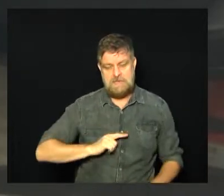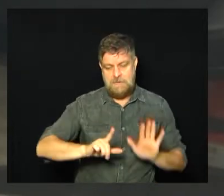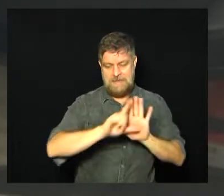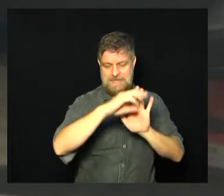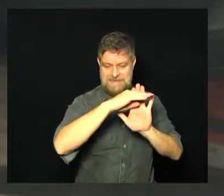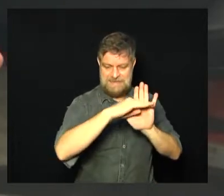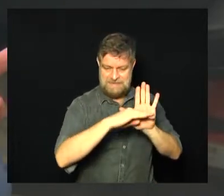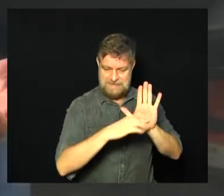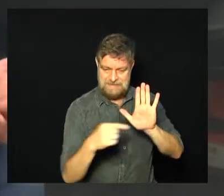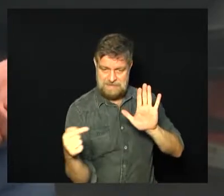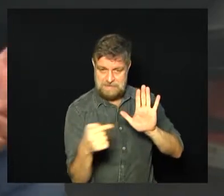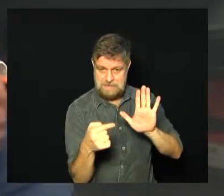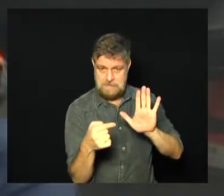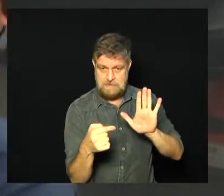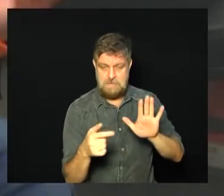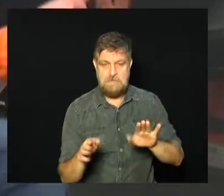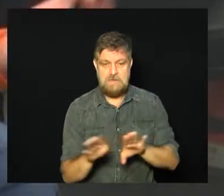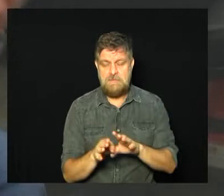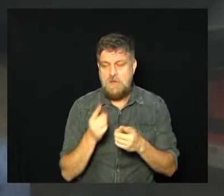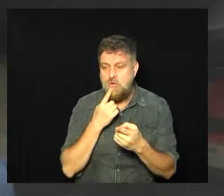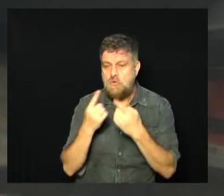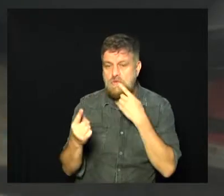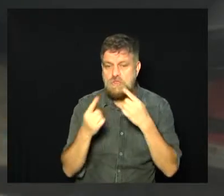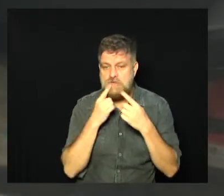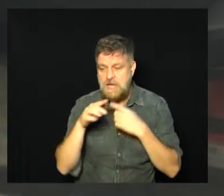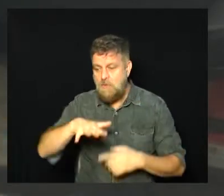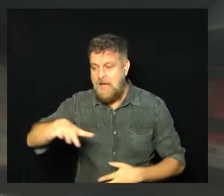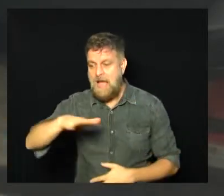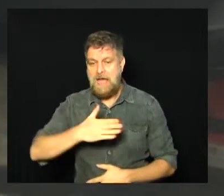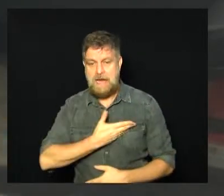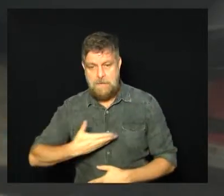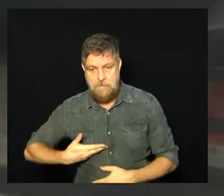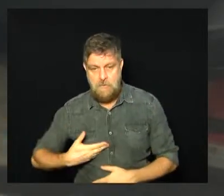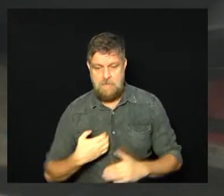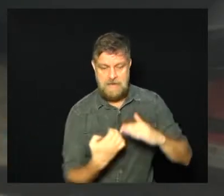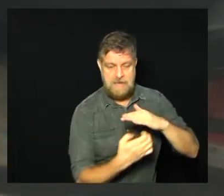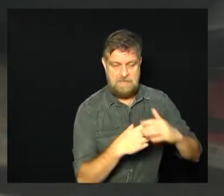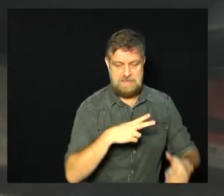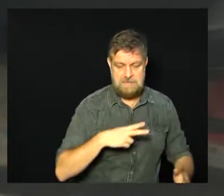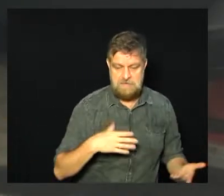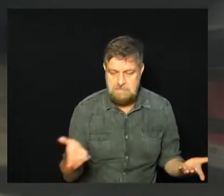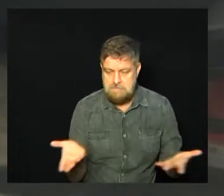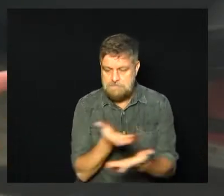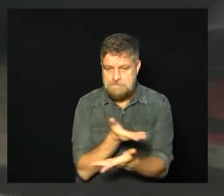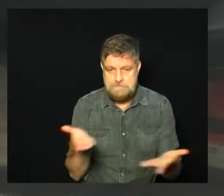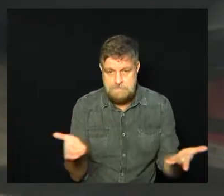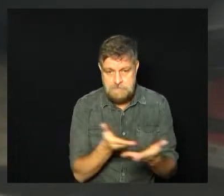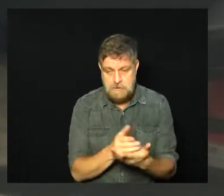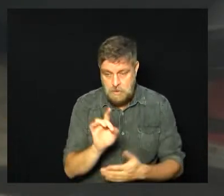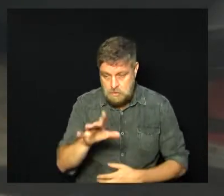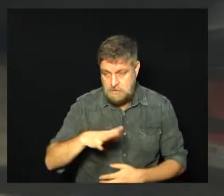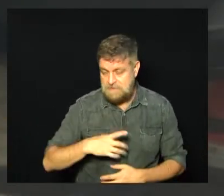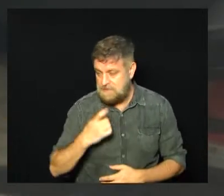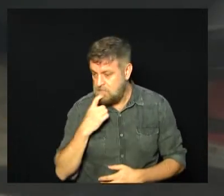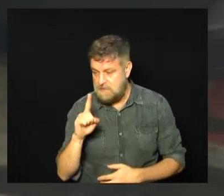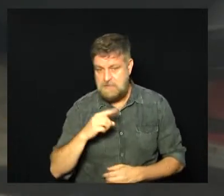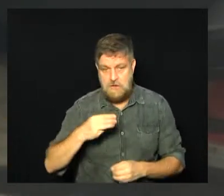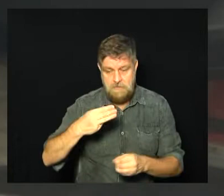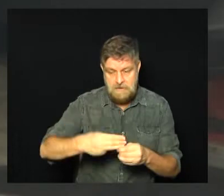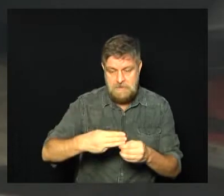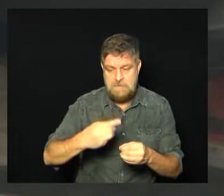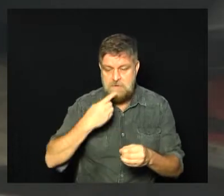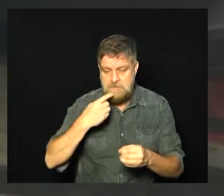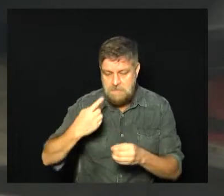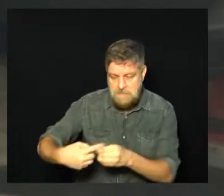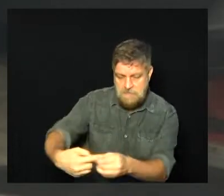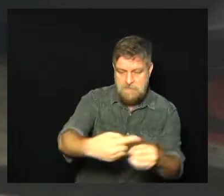e um diálogo entre poder público e poder privado muito positivo, não só para a nossa cidade, mas como para a região inteira. Então, eu gostaria de parabenizar, em